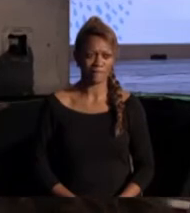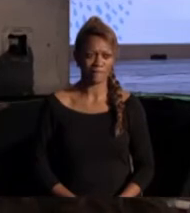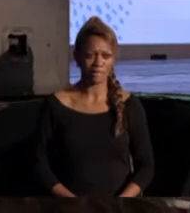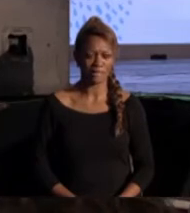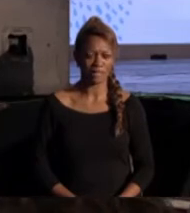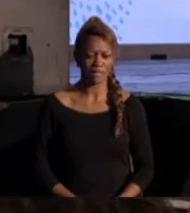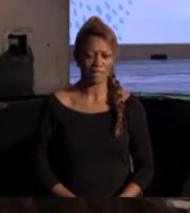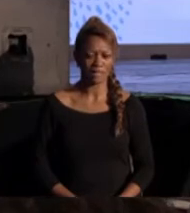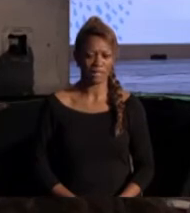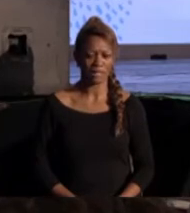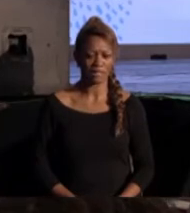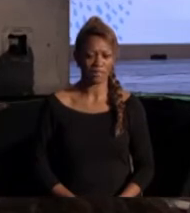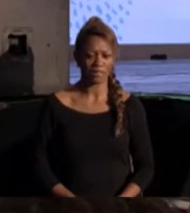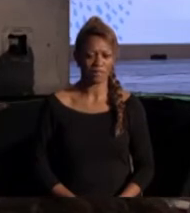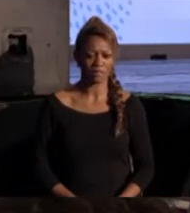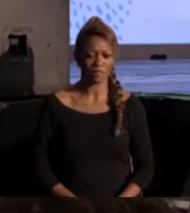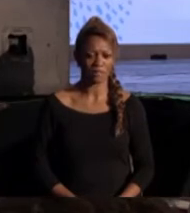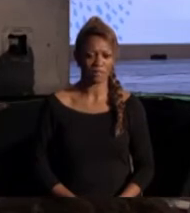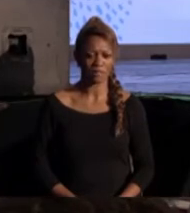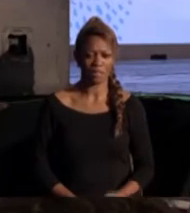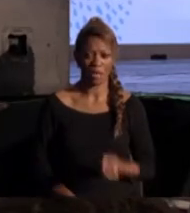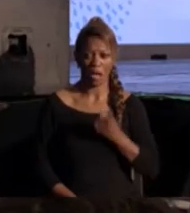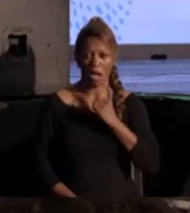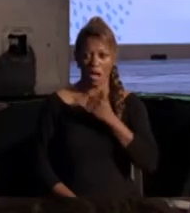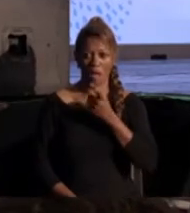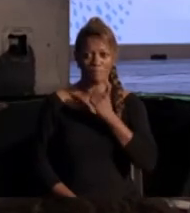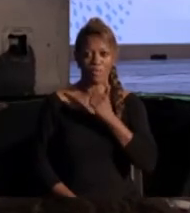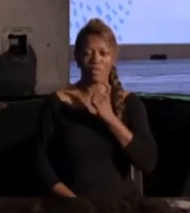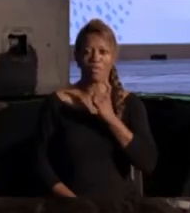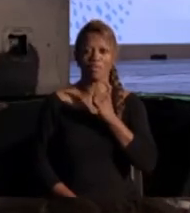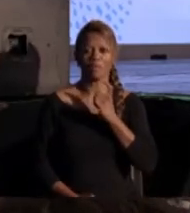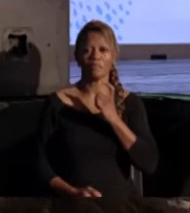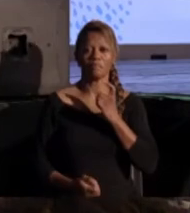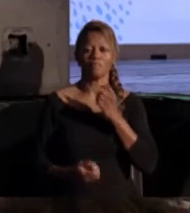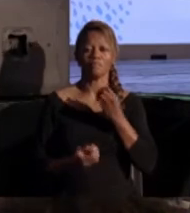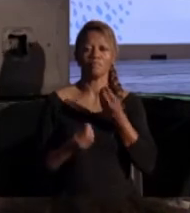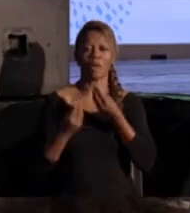Bem, a boca pode abrigar.